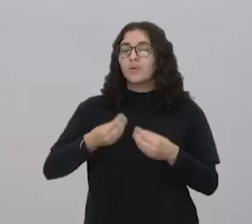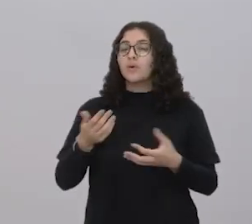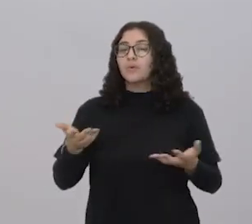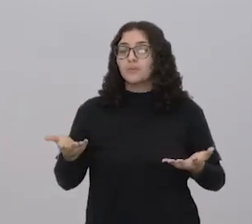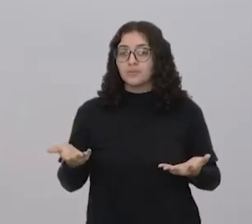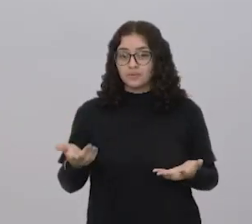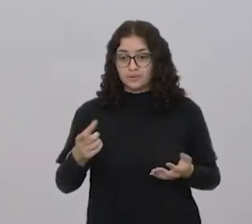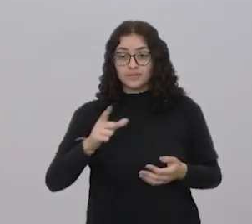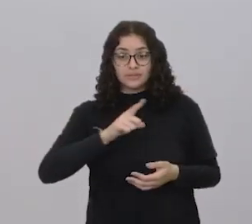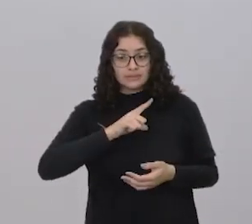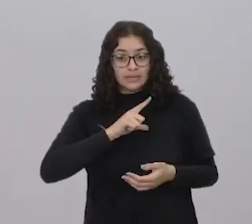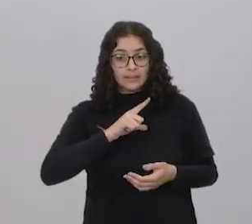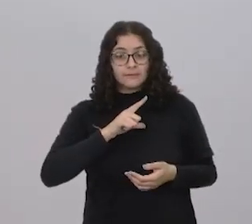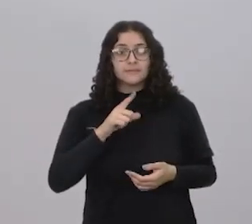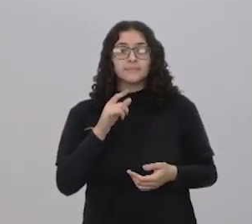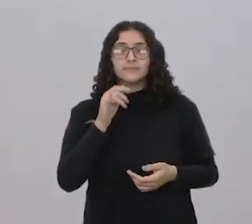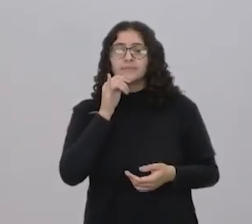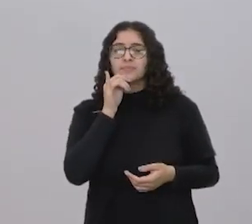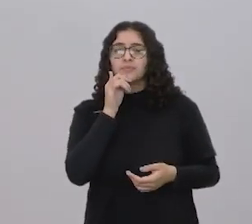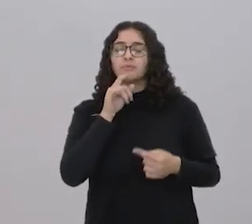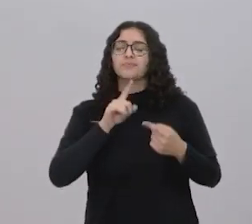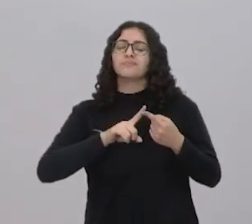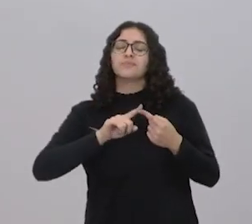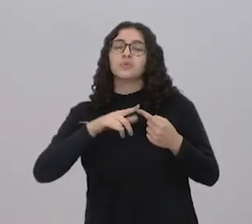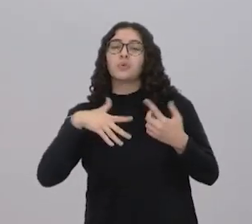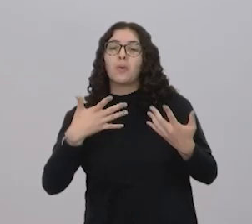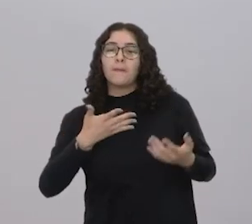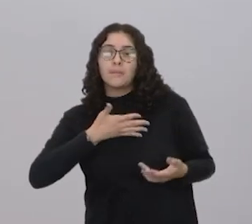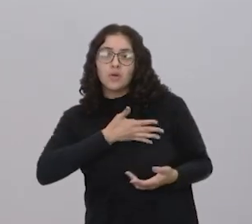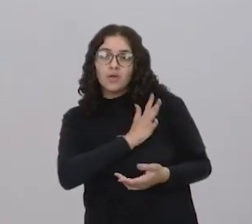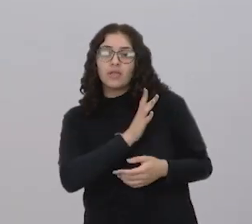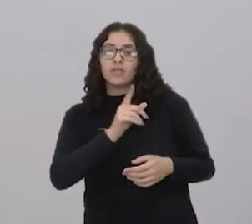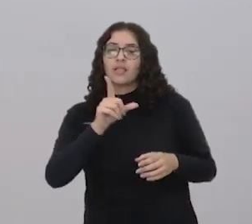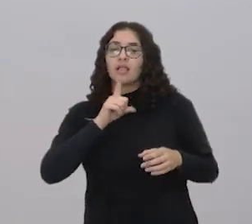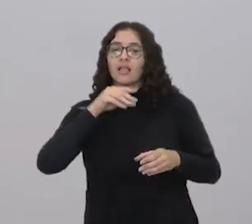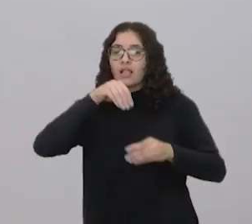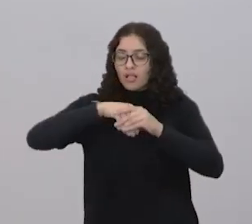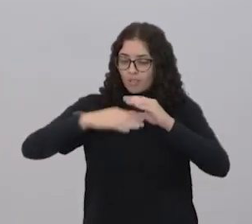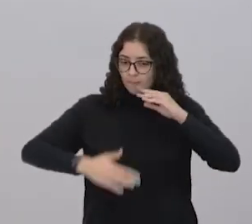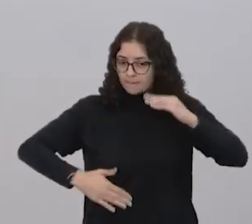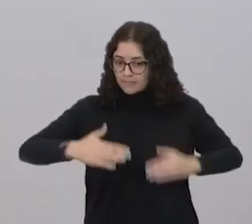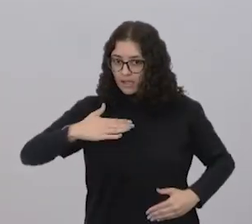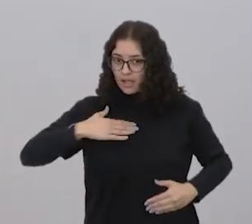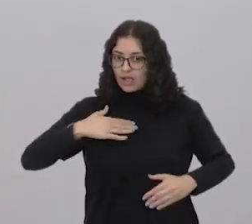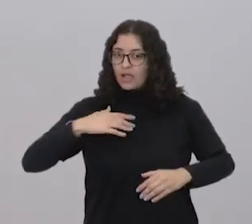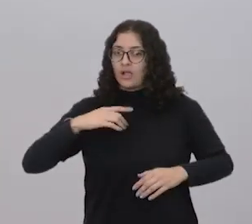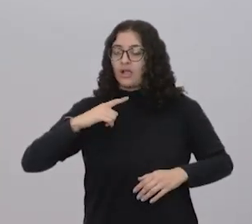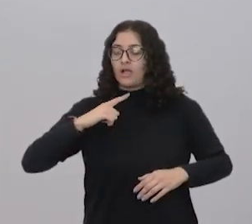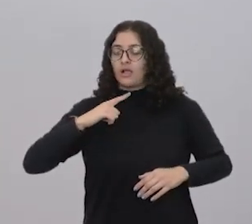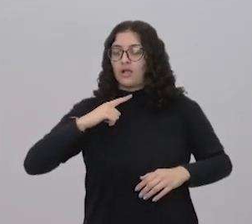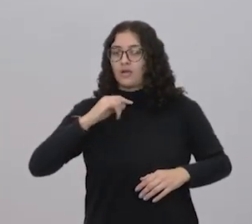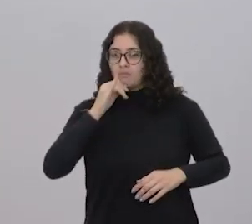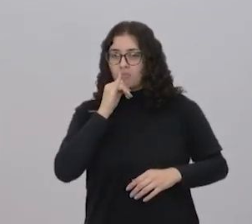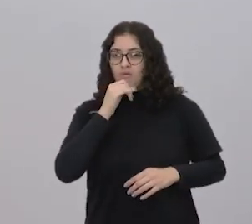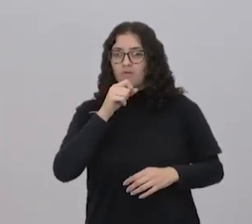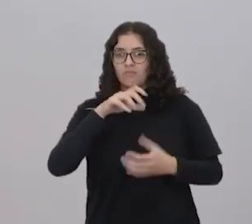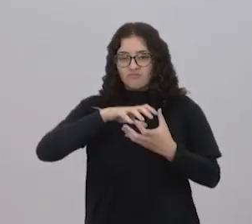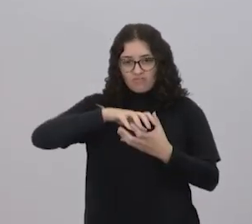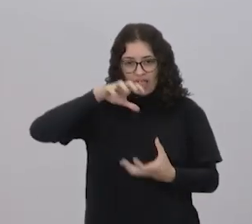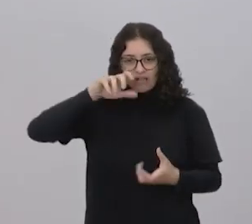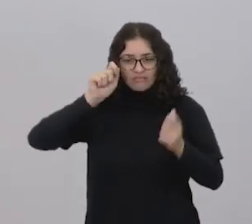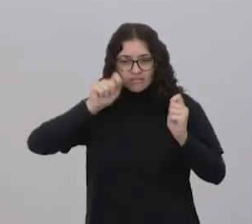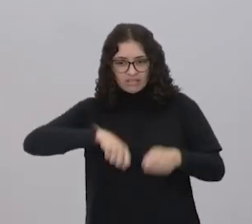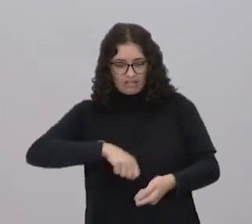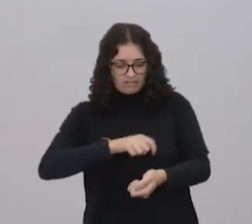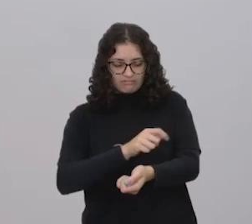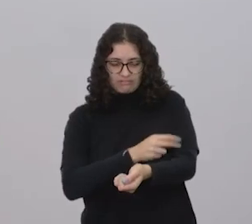algumas considerações. Quais preconceitos existem nas práticas corporais? Vocês acham que o idoso pode fazer tatuagem Ou